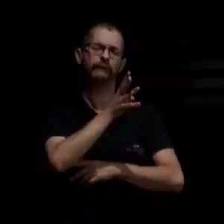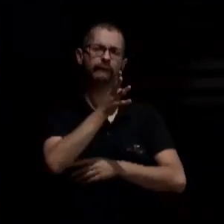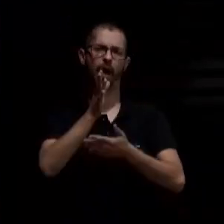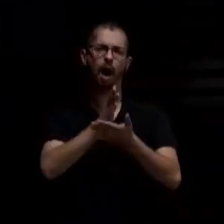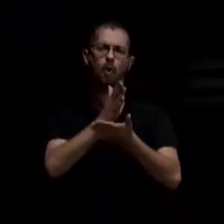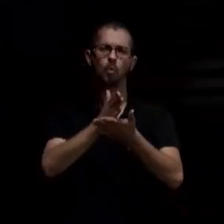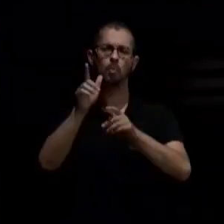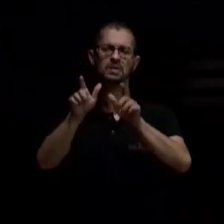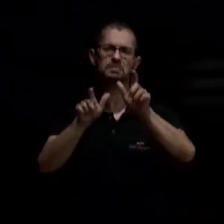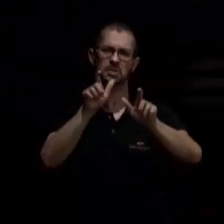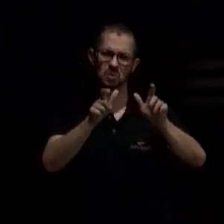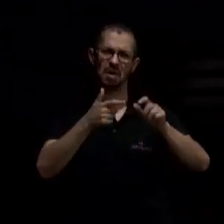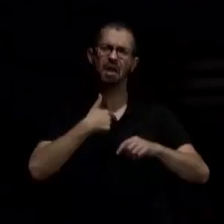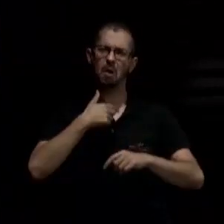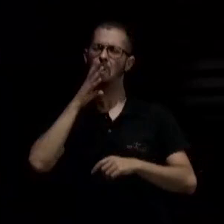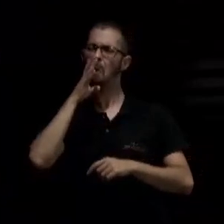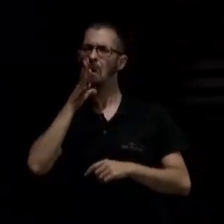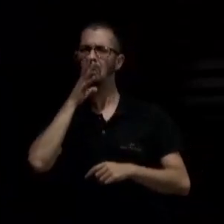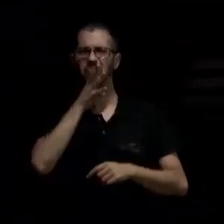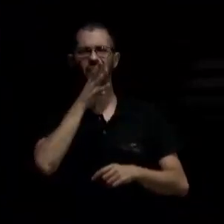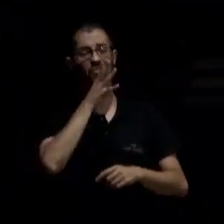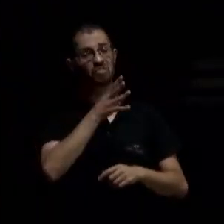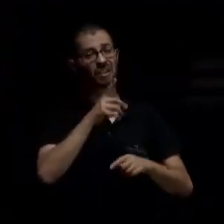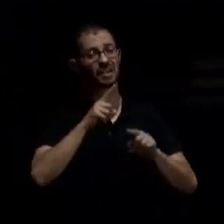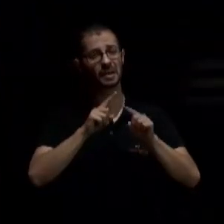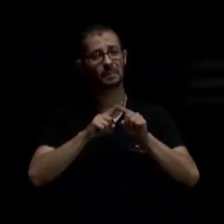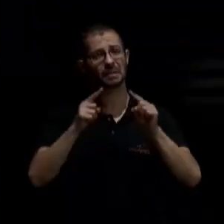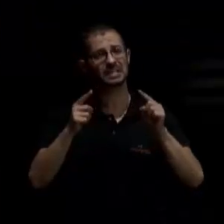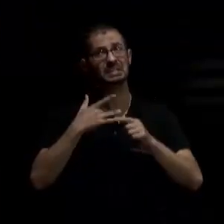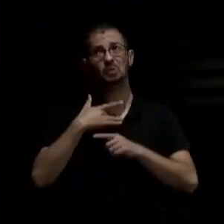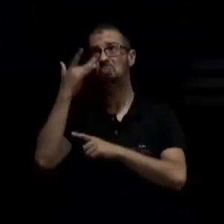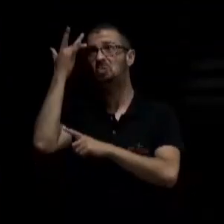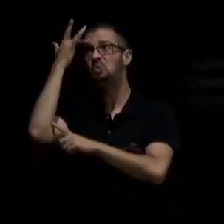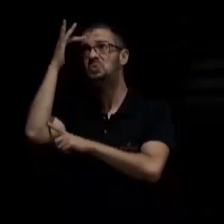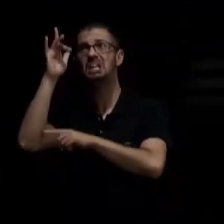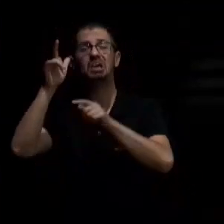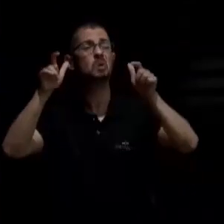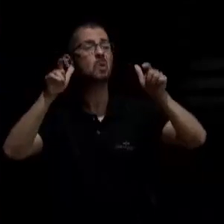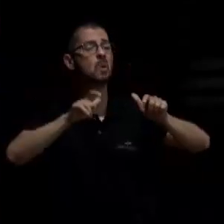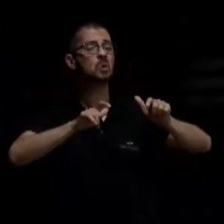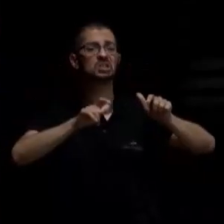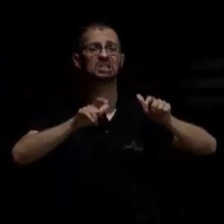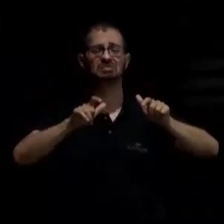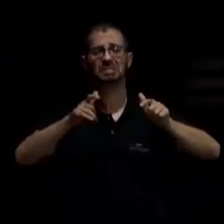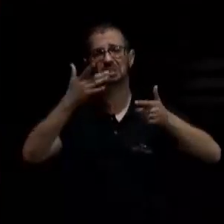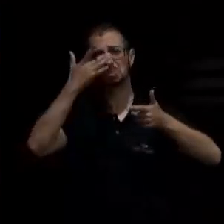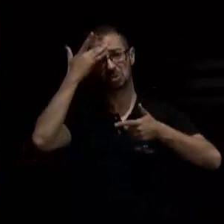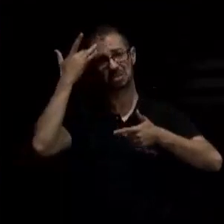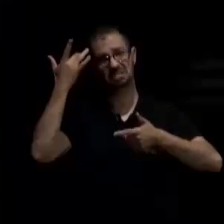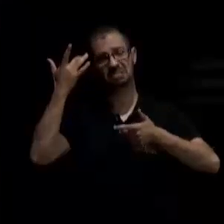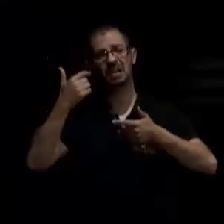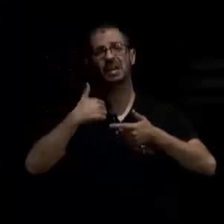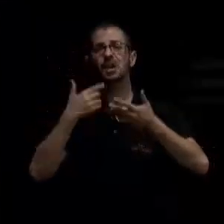Eu ofendi algumas pessoas, mas eu nem sei onde elas estão. E eu queria que o Senhor fizesse